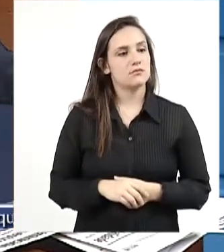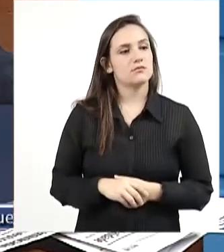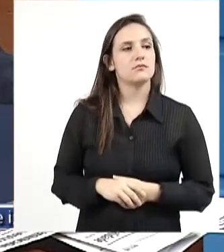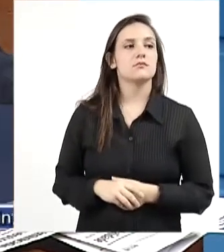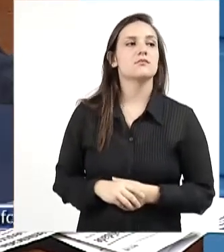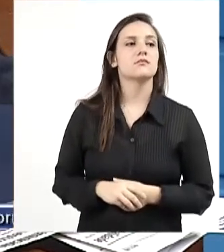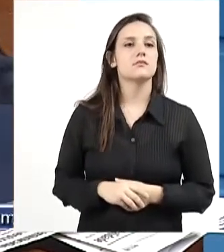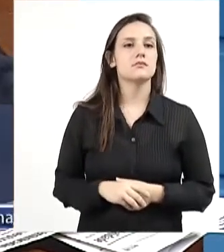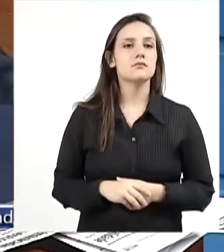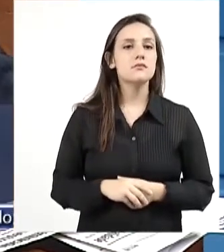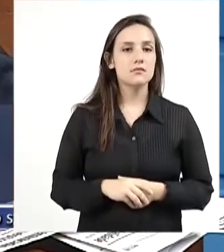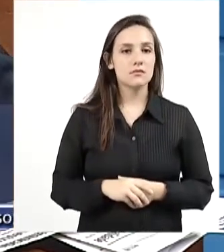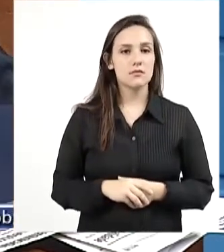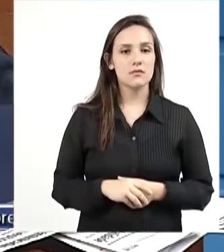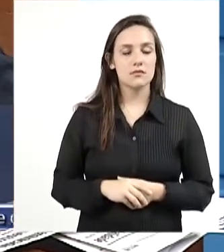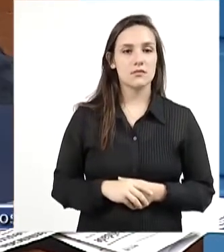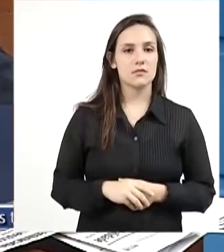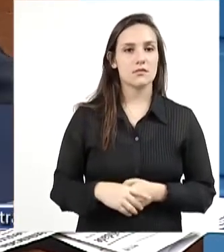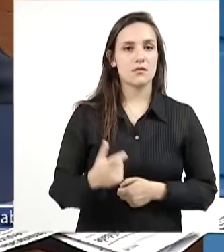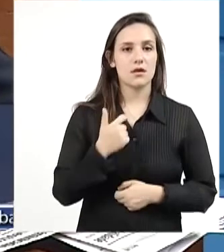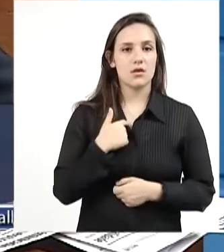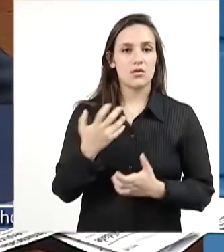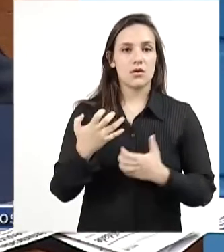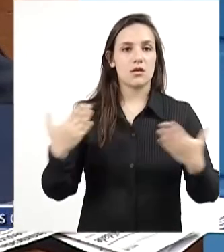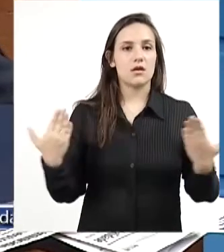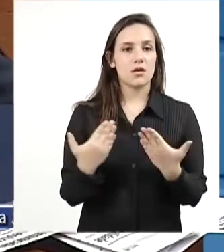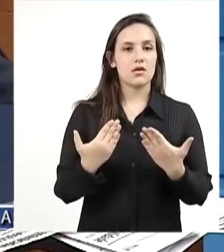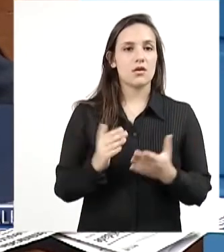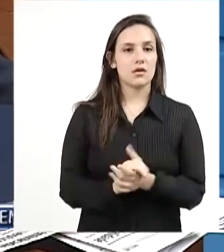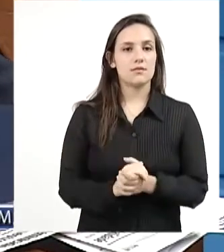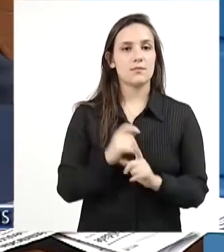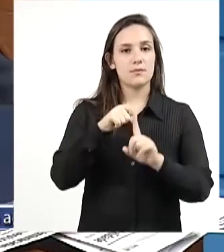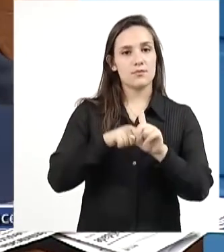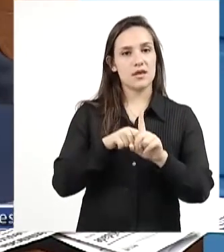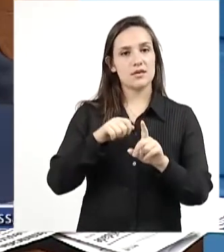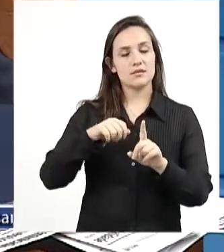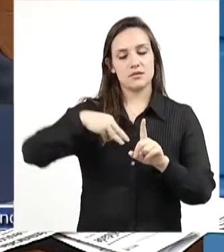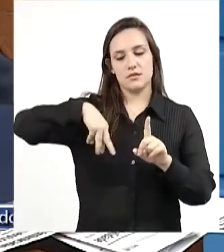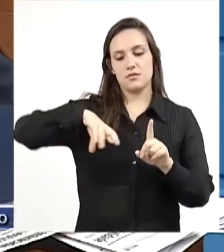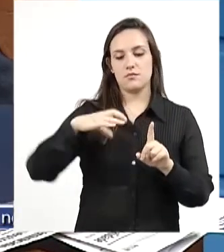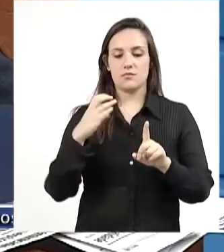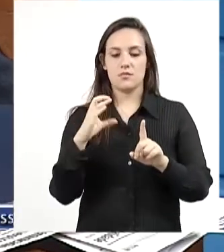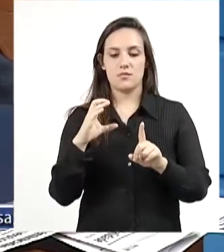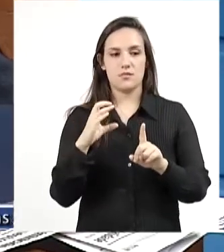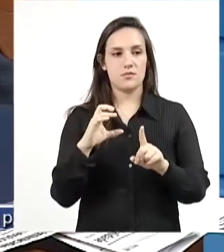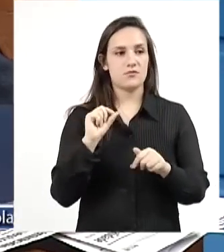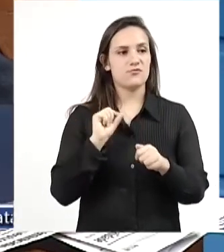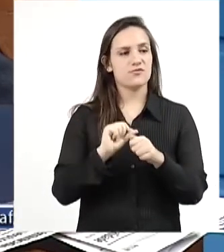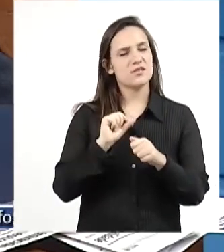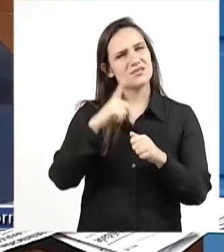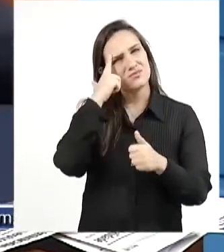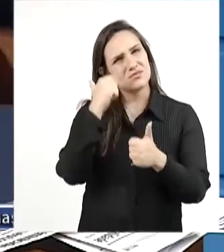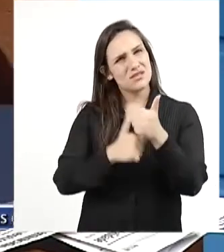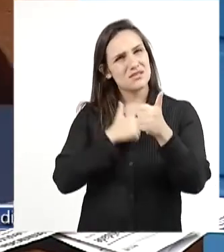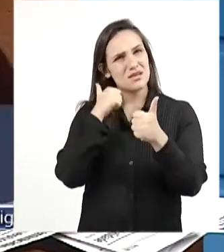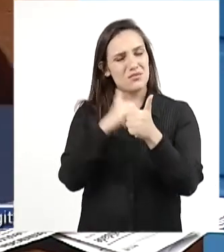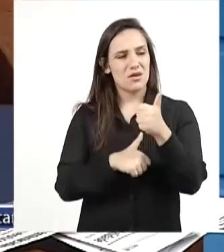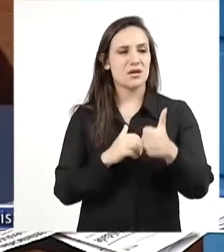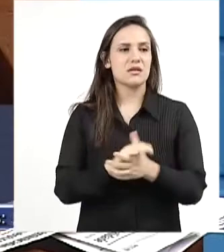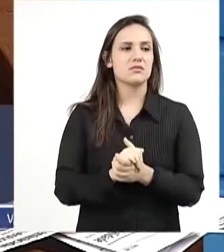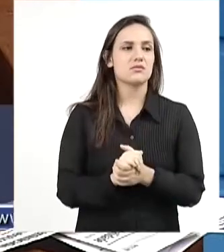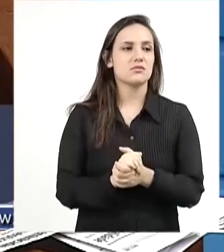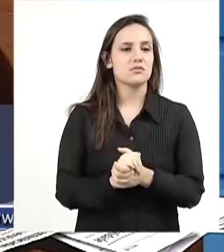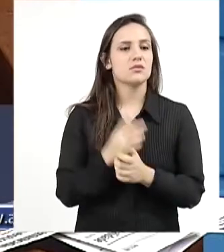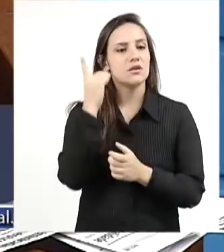Eu queria que a gente, nesse mês de março, fizesse muitas reflexões sobre isso. Acho que o deputado